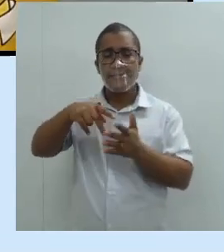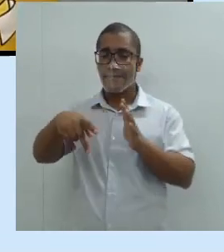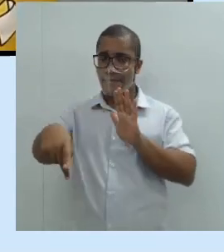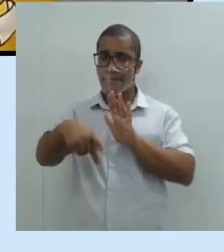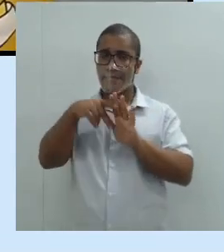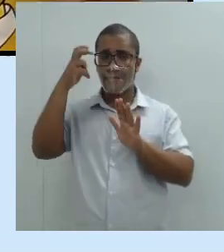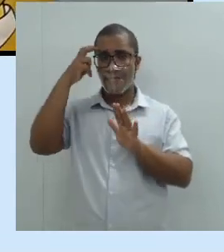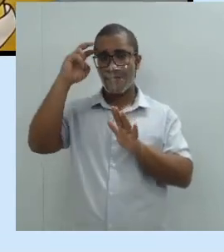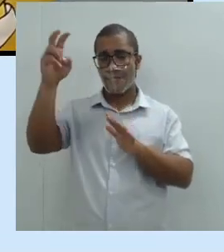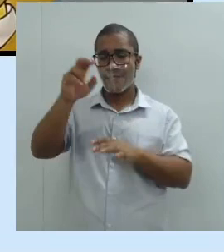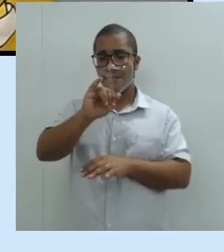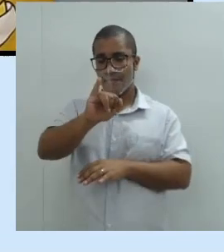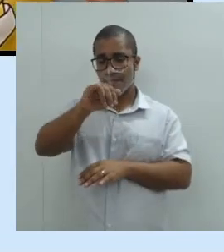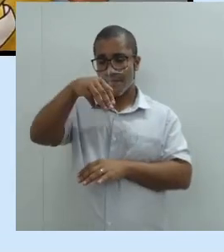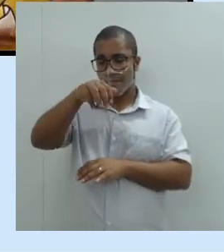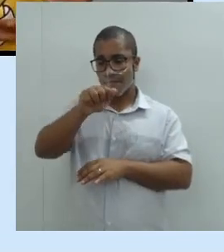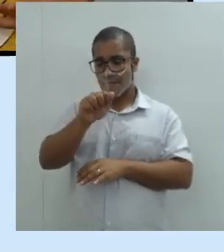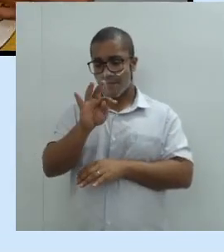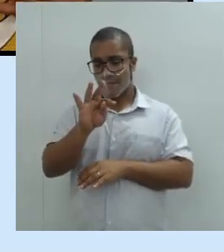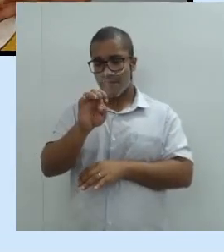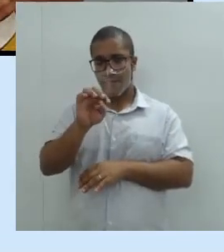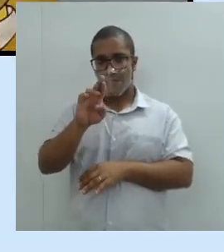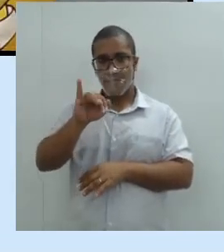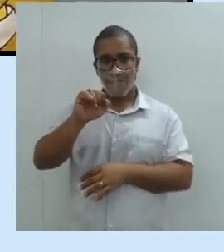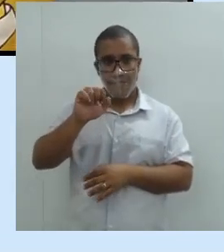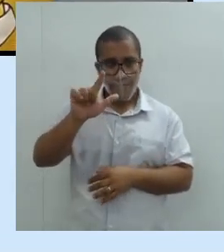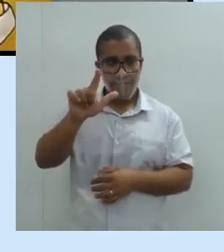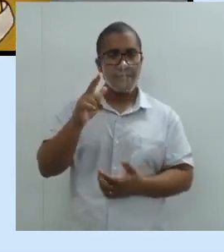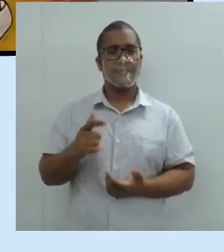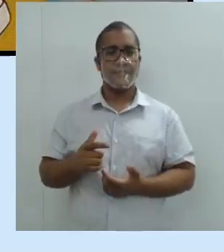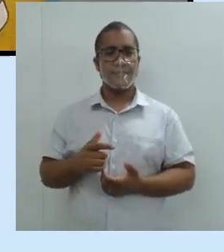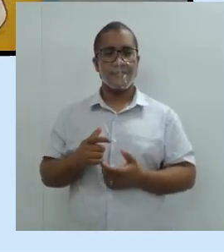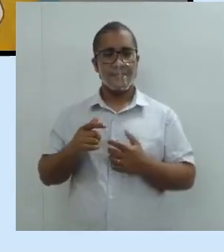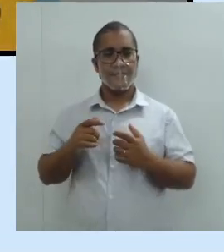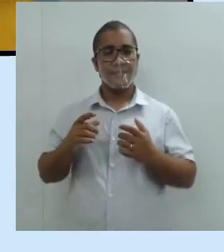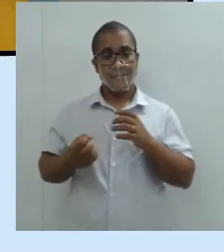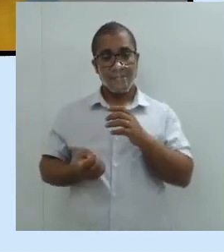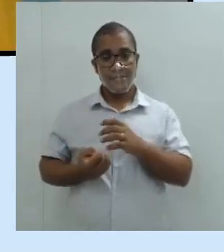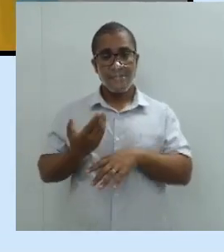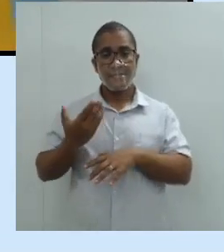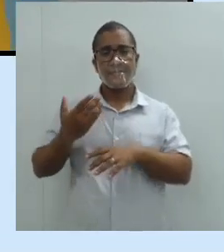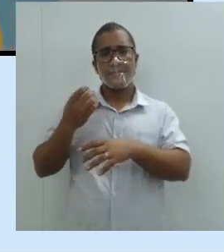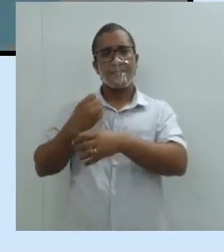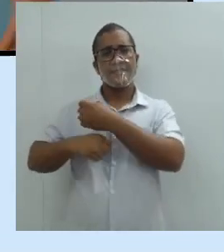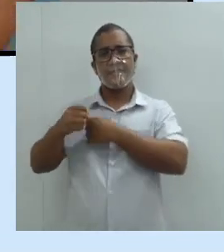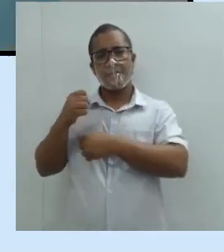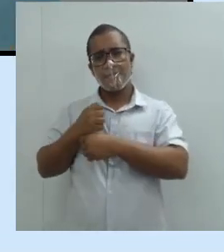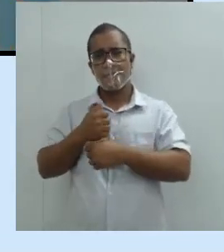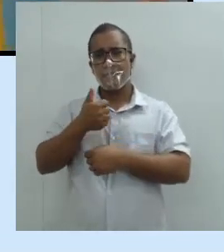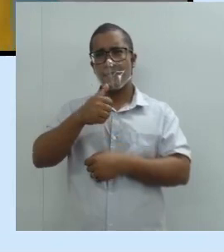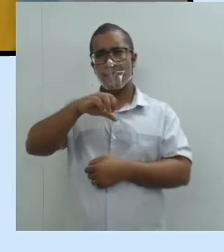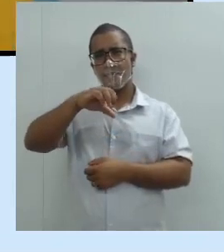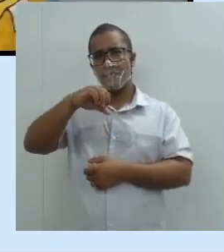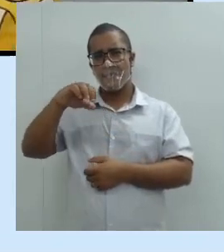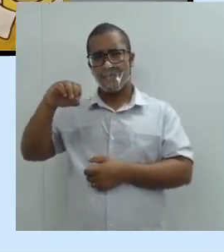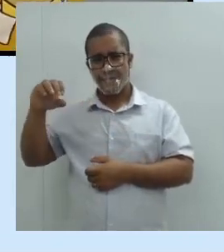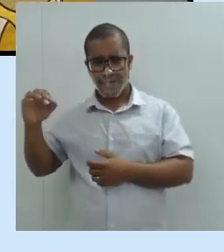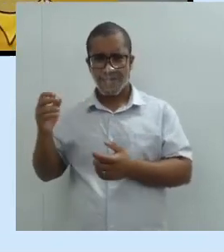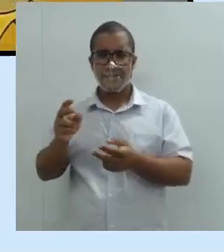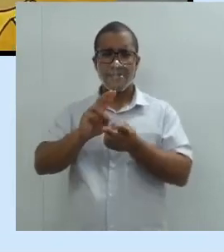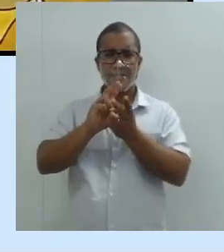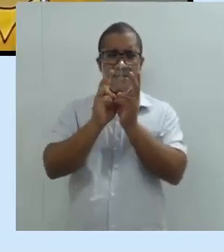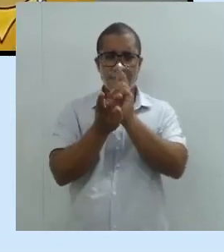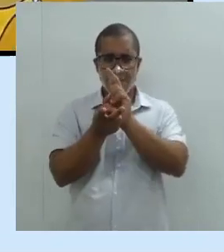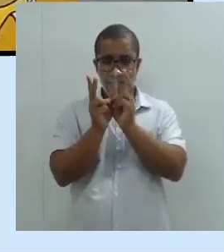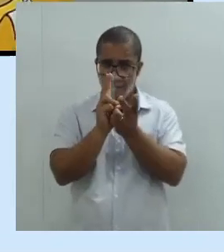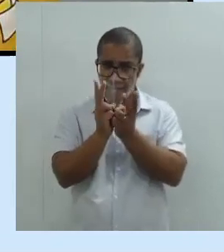cultura imaterial para a humanidade, né? O nosso frevo, né, criado aí nos anos de 1900, com a capoeira, aquela